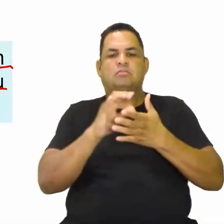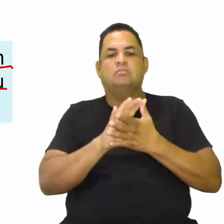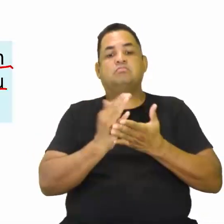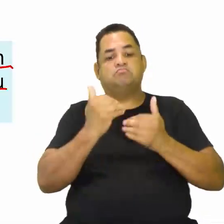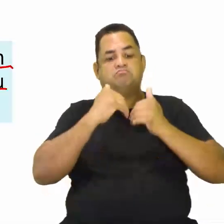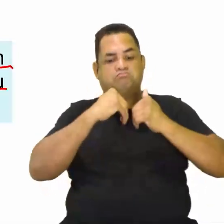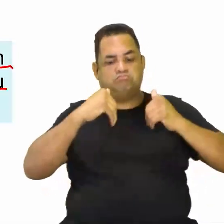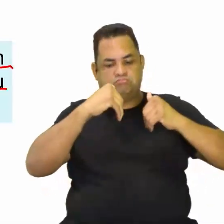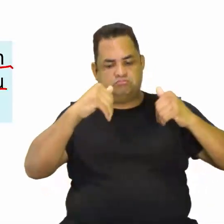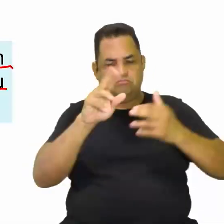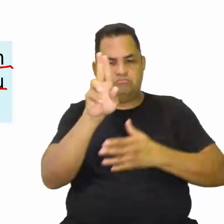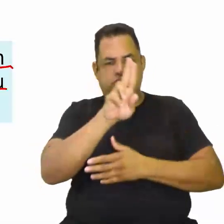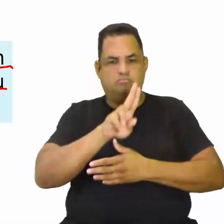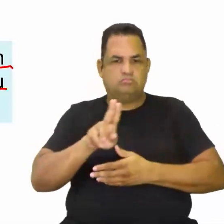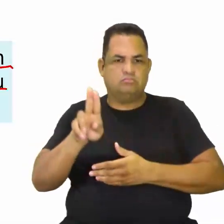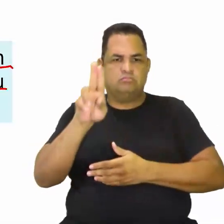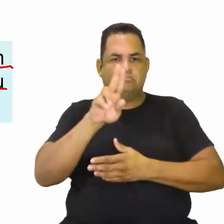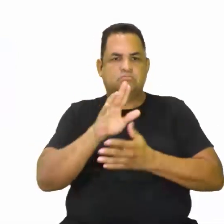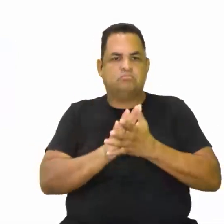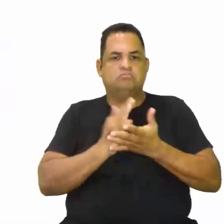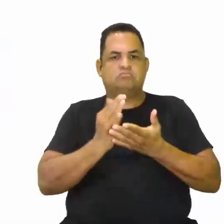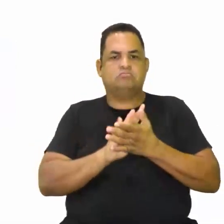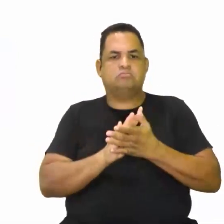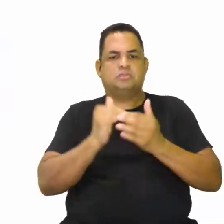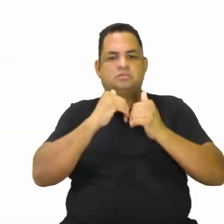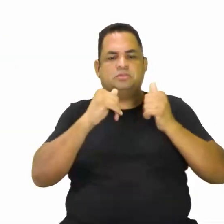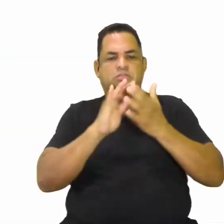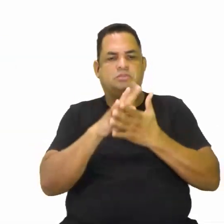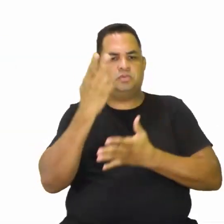separadas através da separação comum.